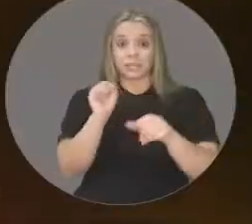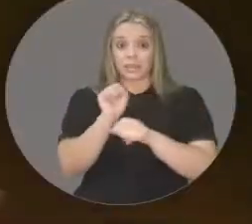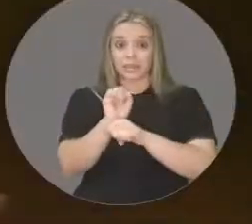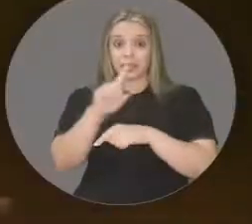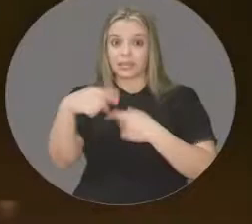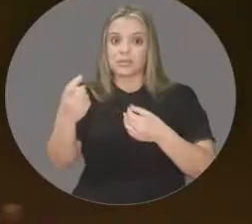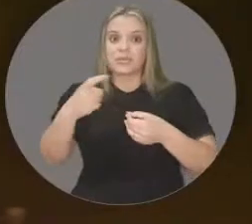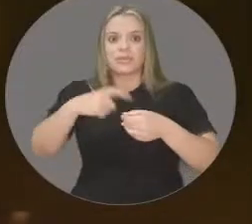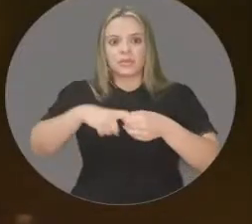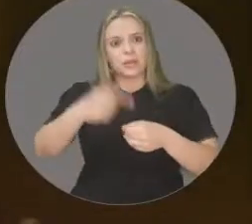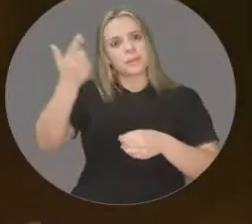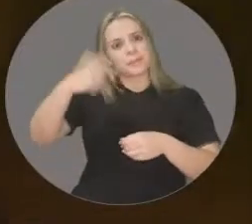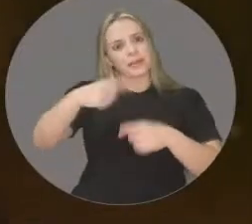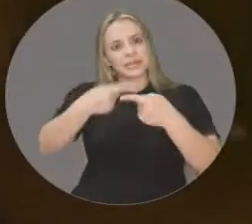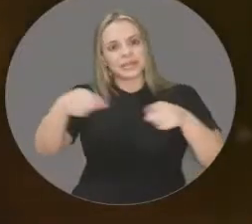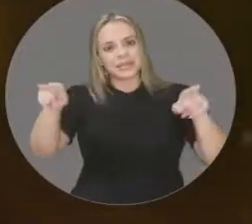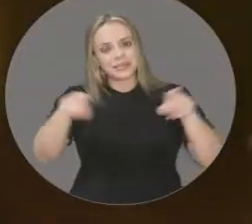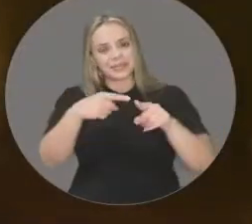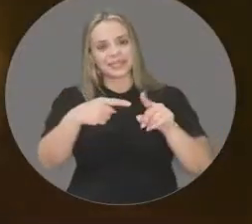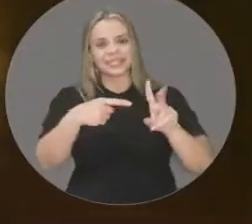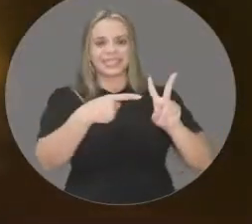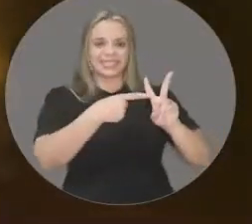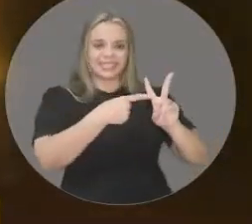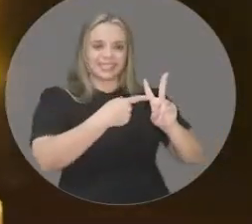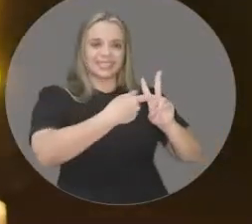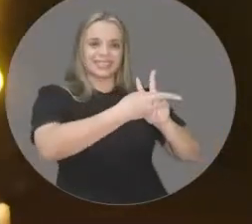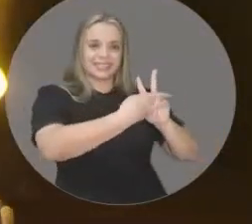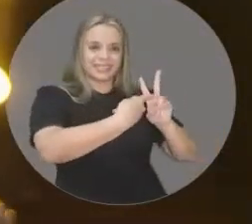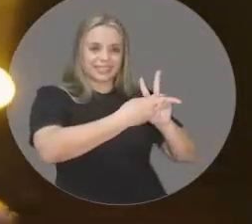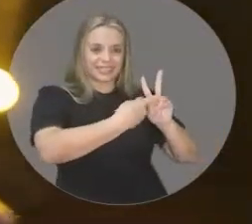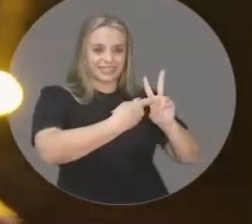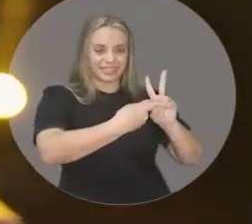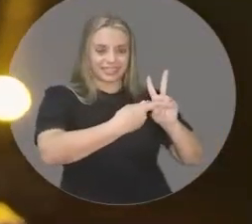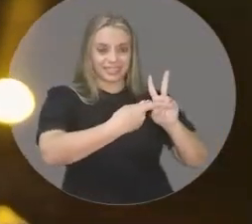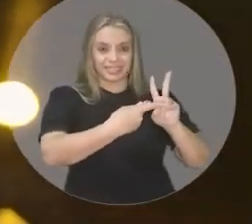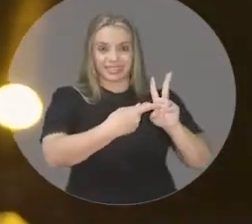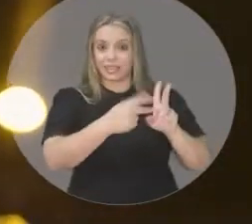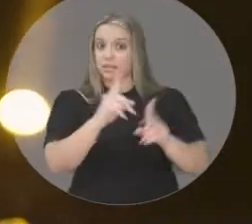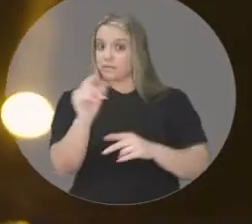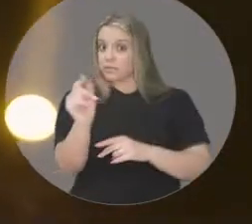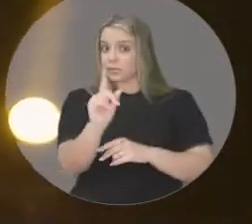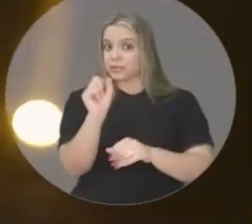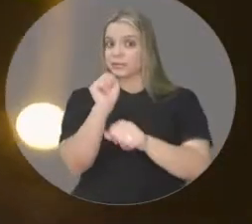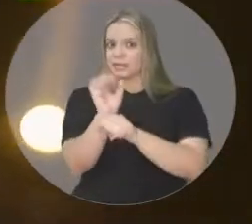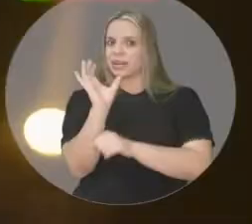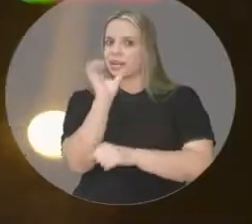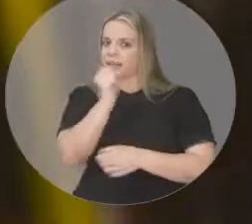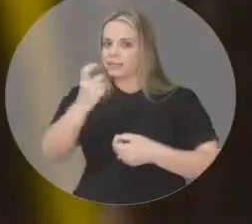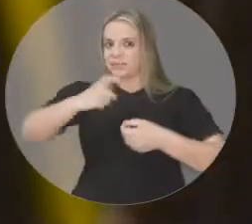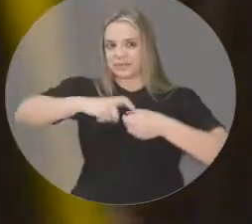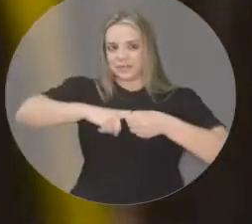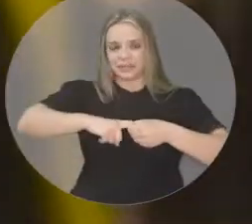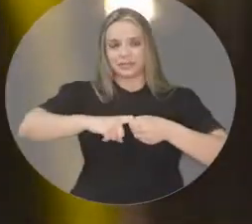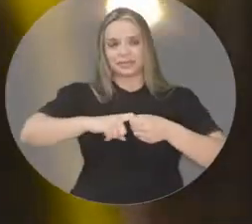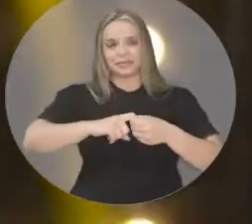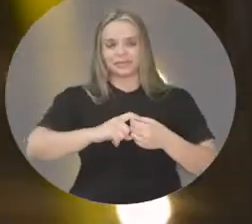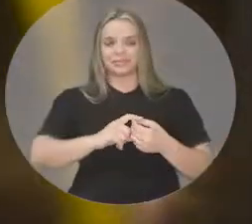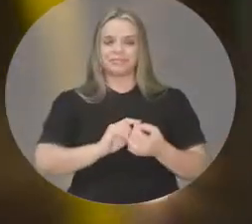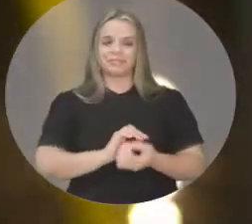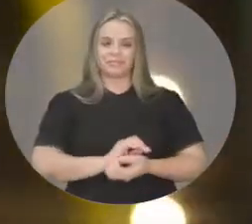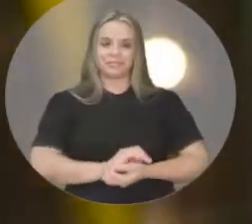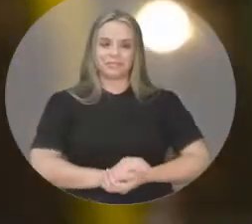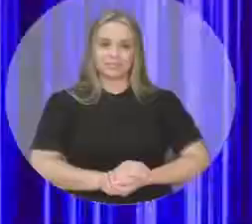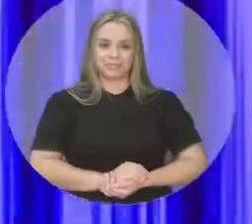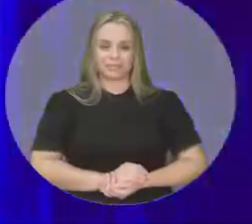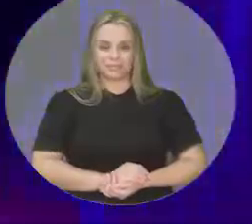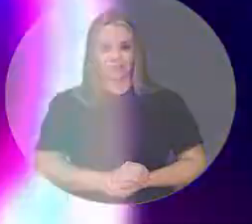Nós vamos para um rápido intervalo e na volta mais da música boa de Desert Punk e Flor Ribeirinha. Não saia daí que eu volto